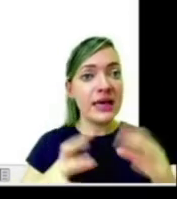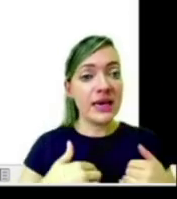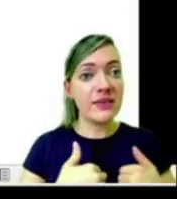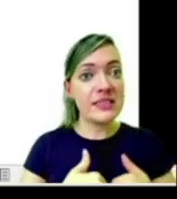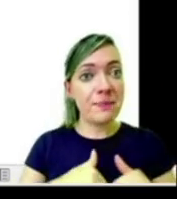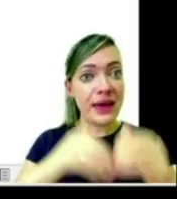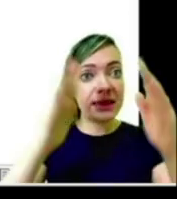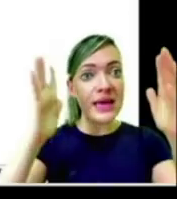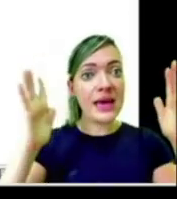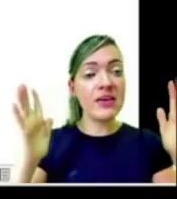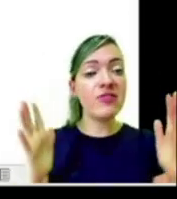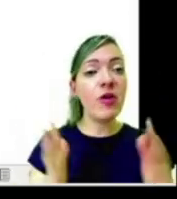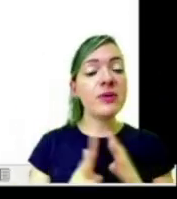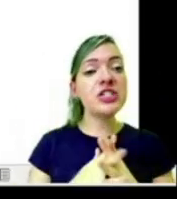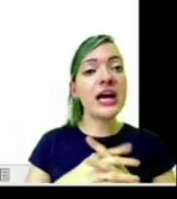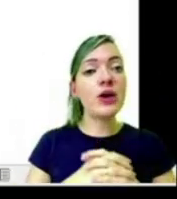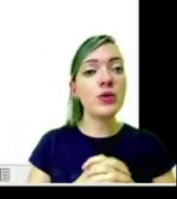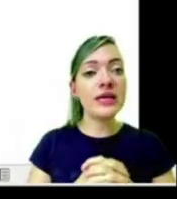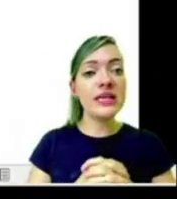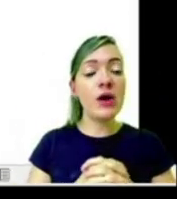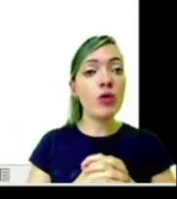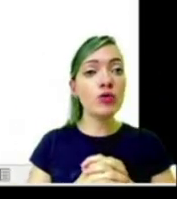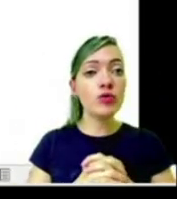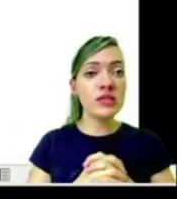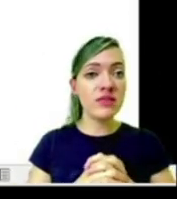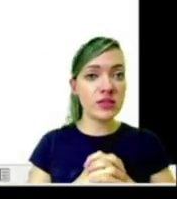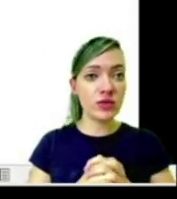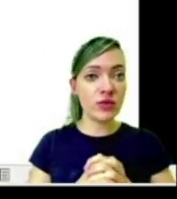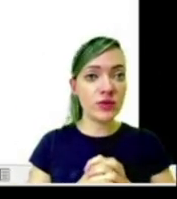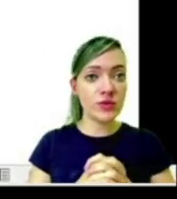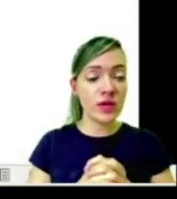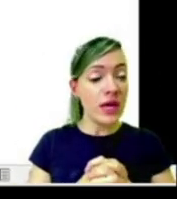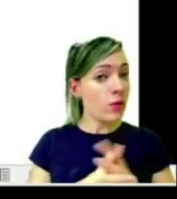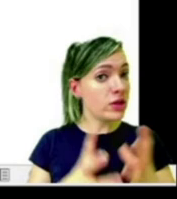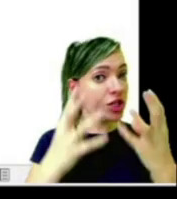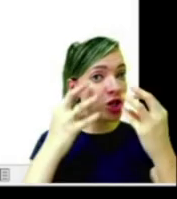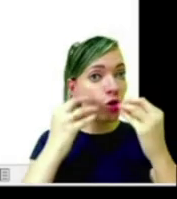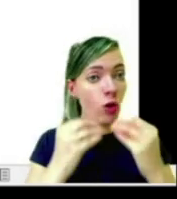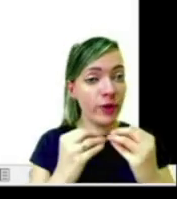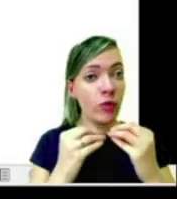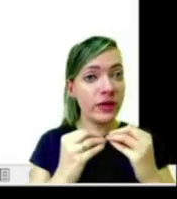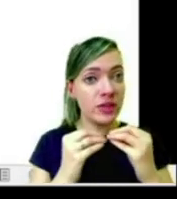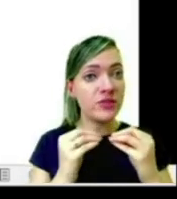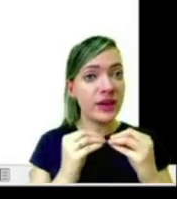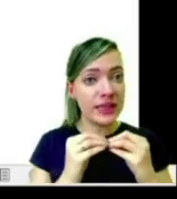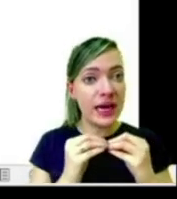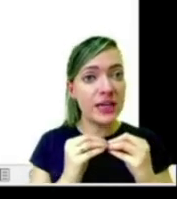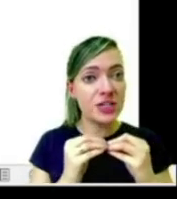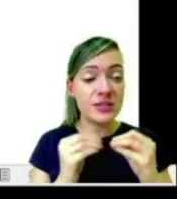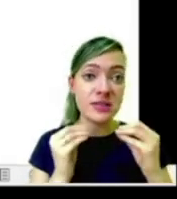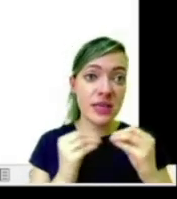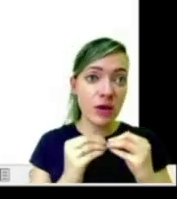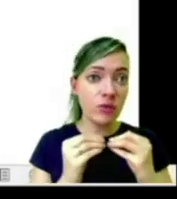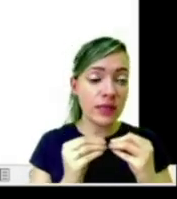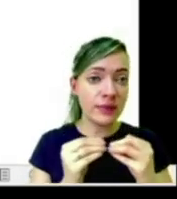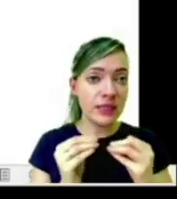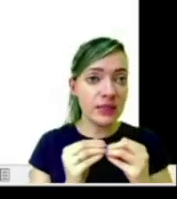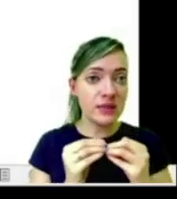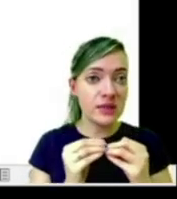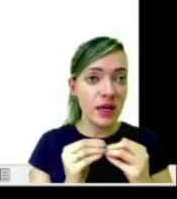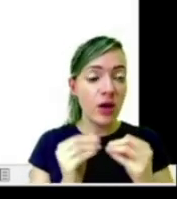dissipar, né? Ela vai se perder em forma de calor aí ao longo dos níveis tróficos. Quando a gente come comida de verdade,